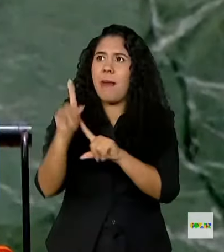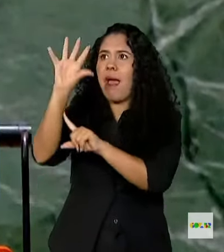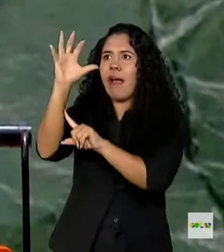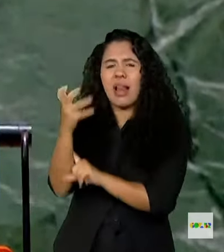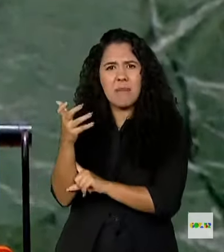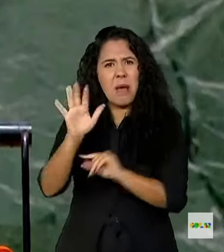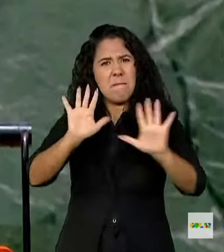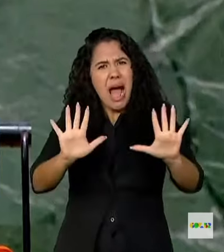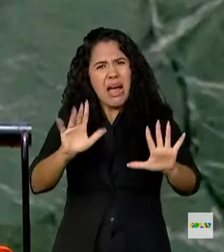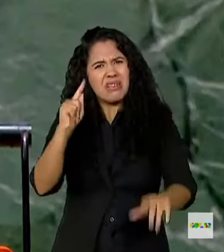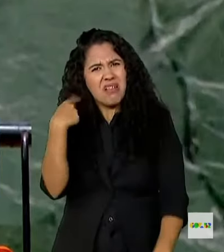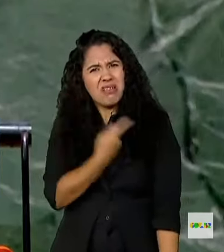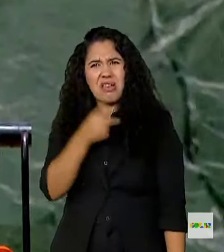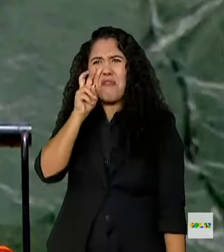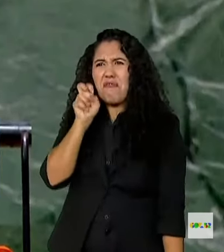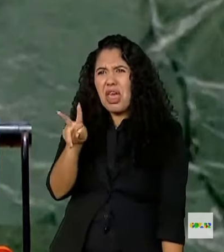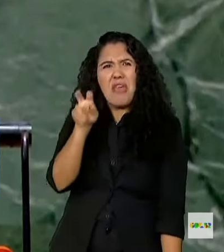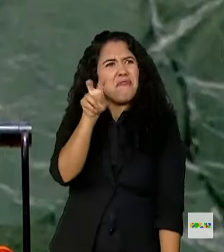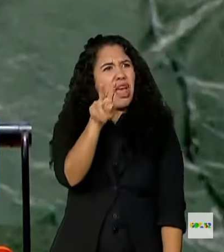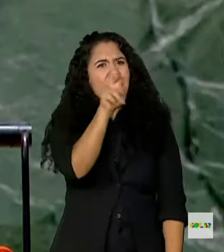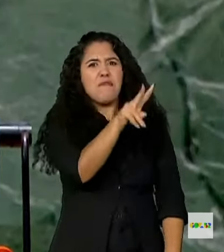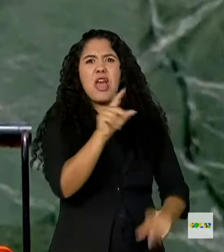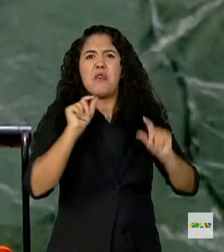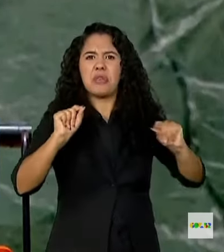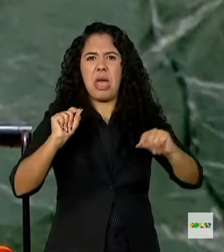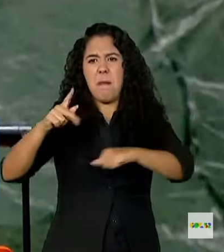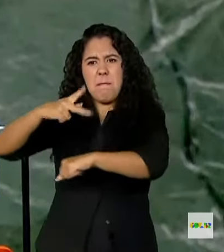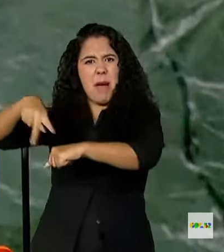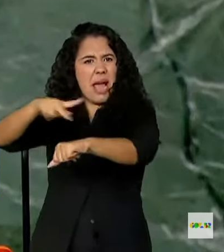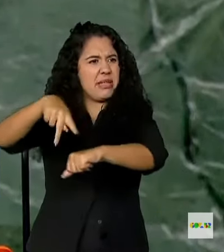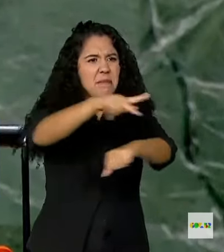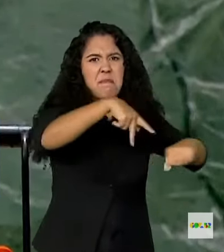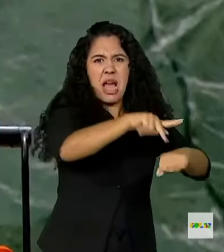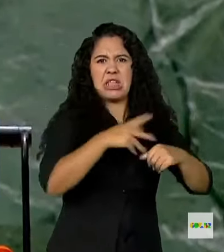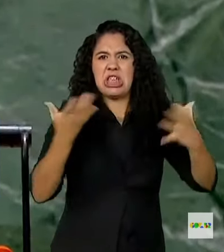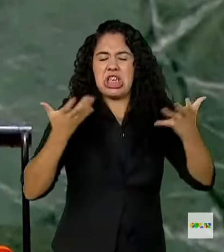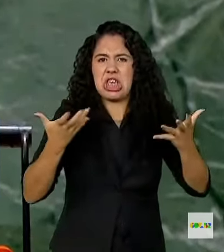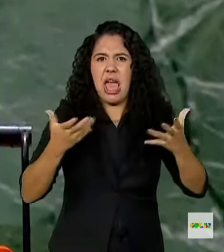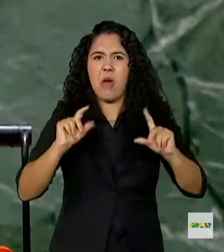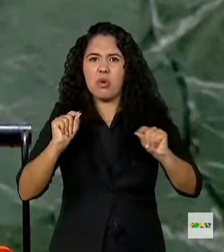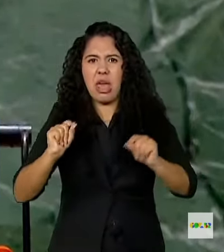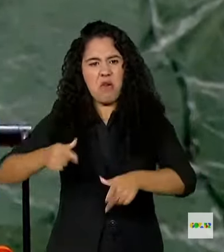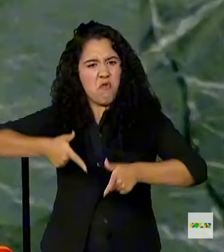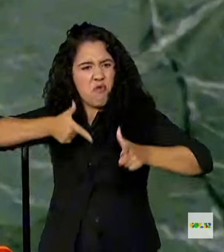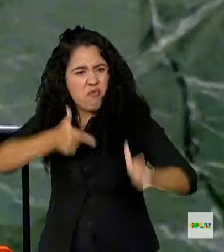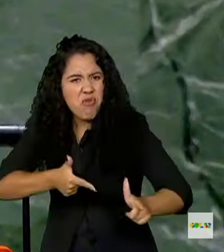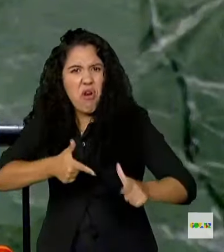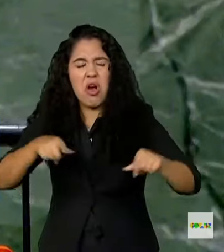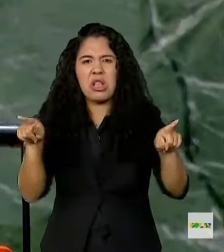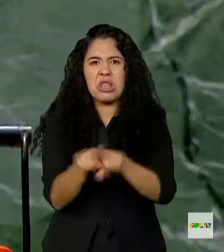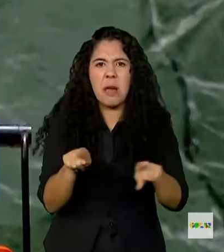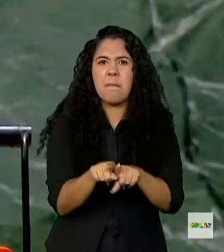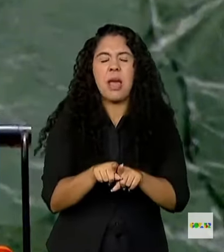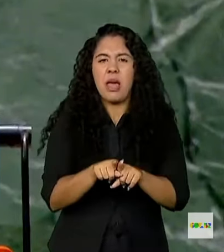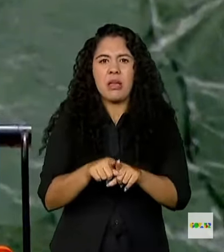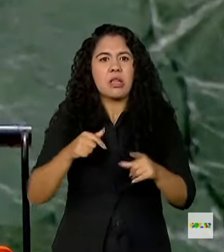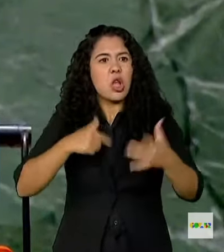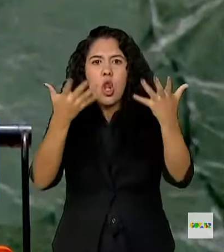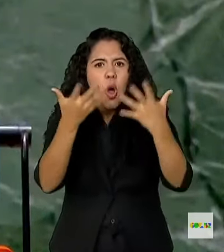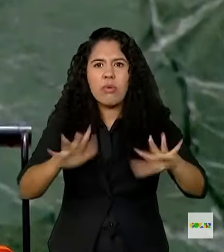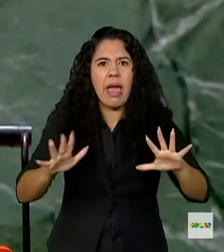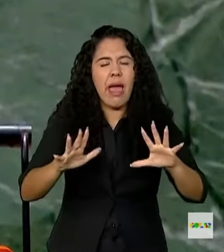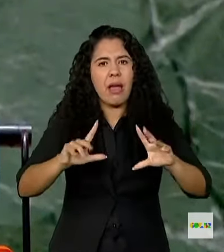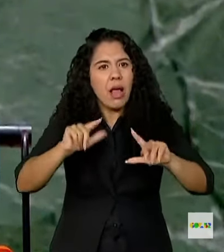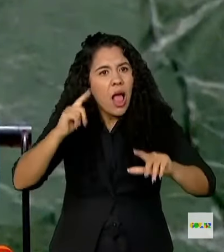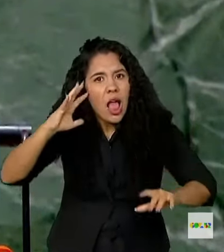é o aumento das capacidades bélicas. O uso da força sem amparo no direito internacional está